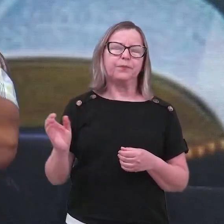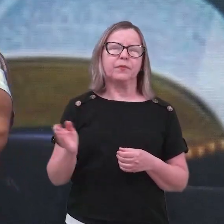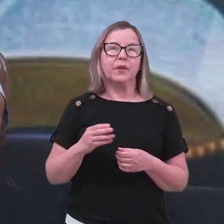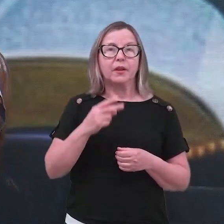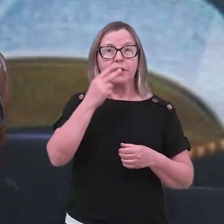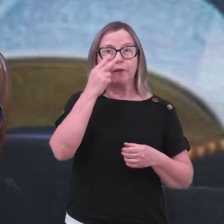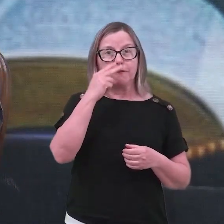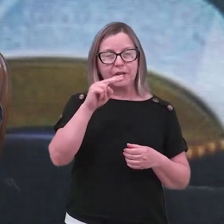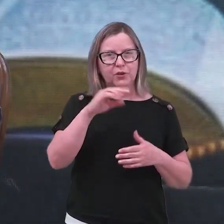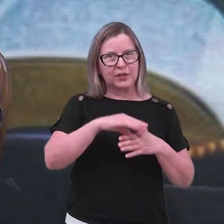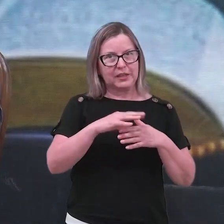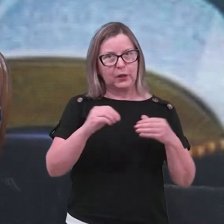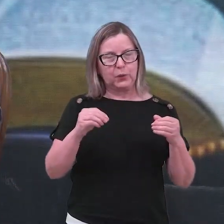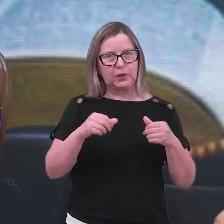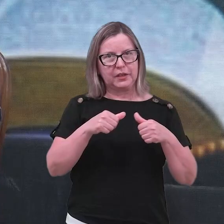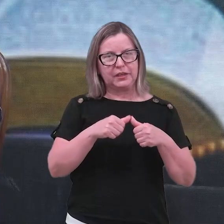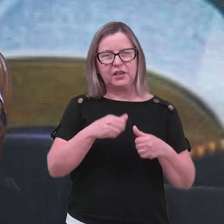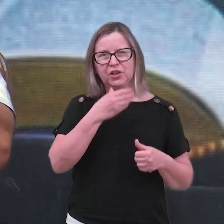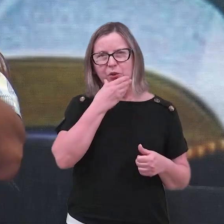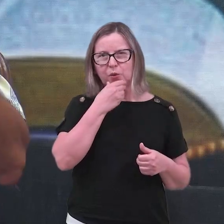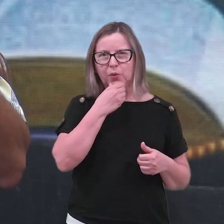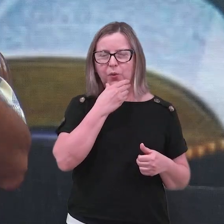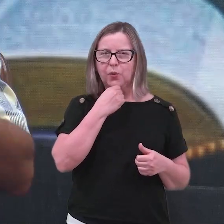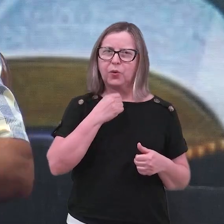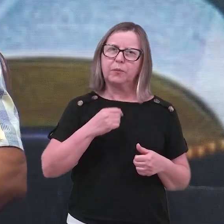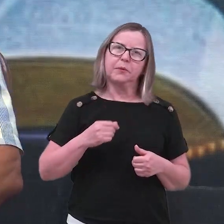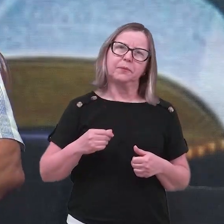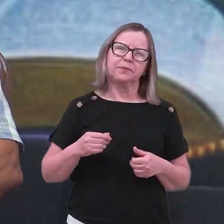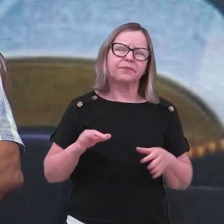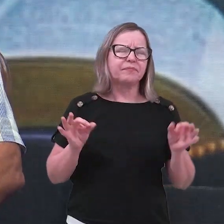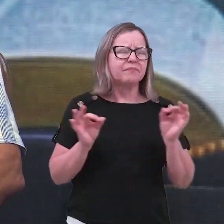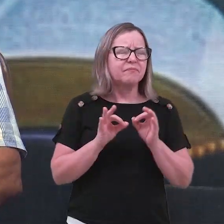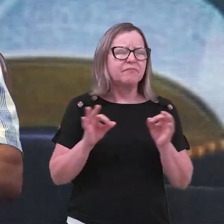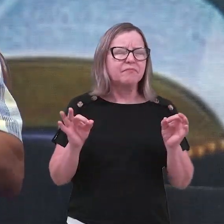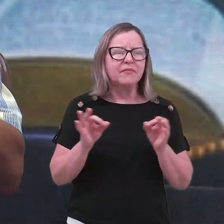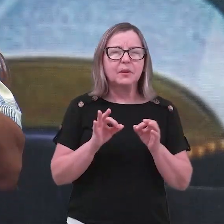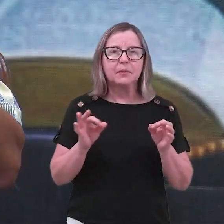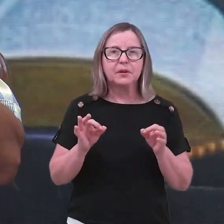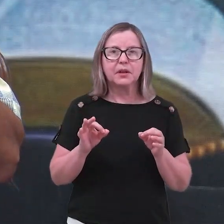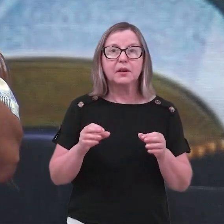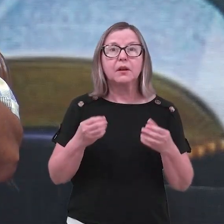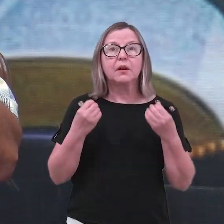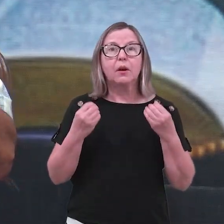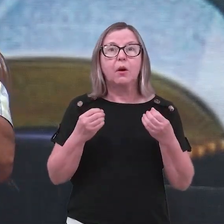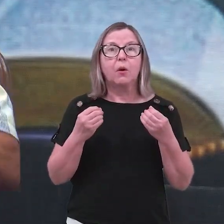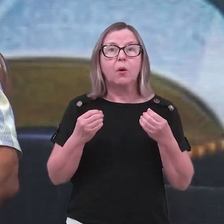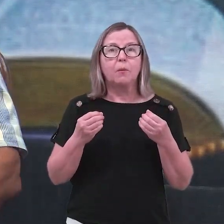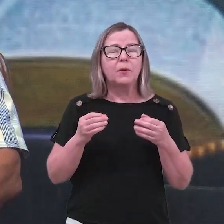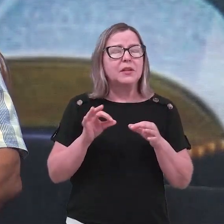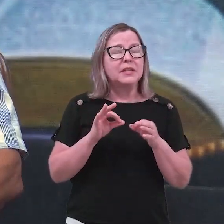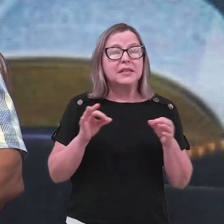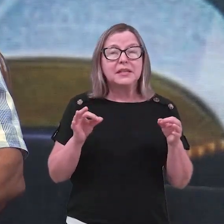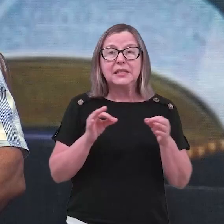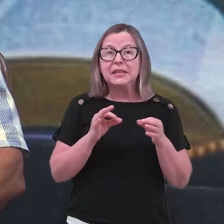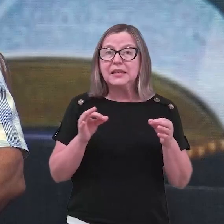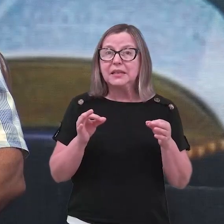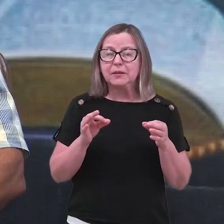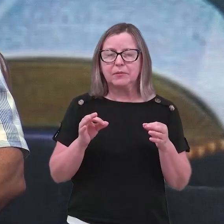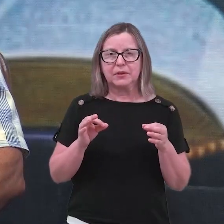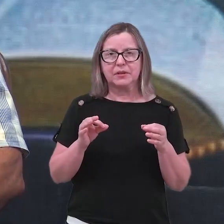cura do sírio, de Naamã, a simplicidade, como foi uma coisa simples isso.